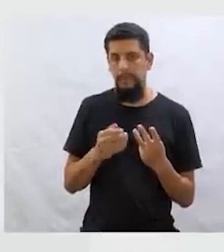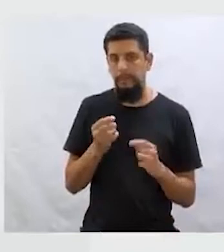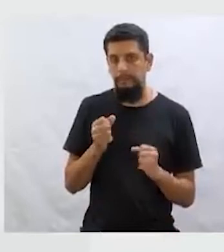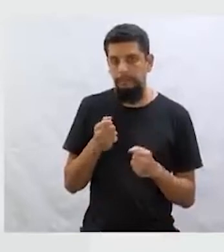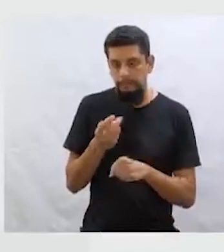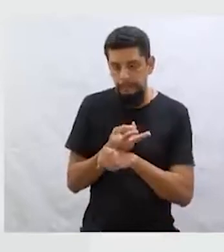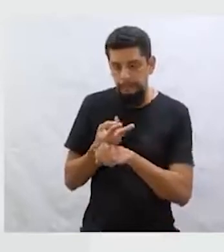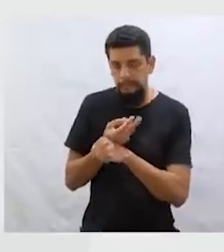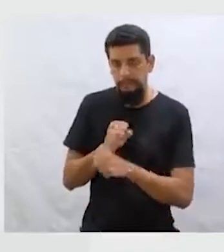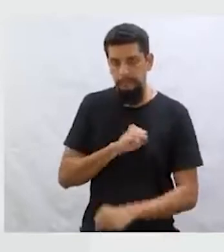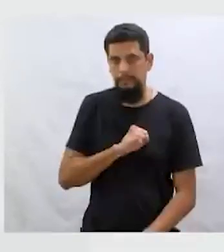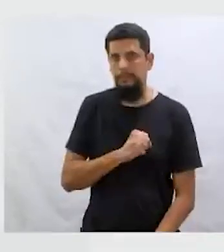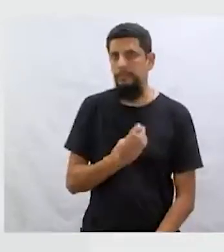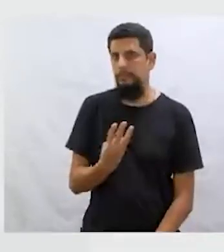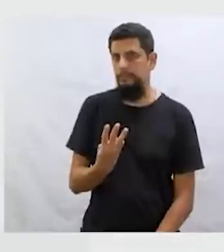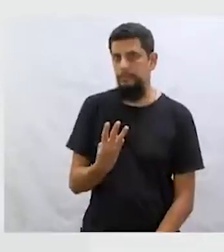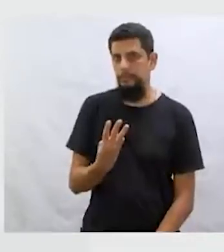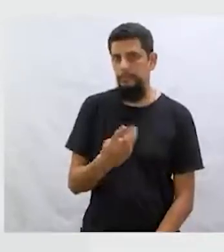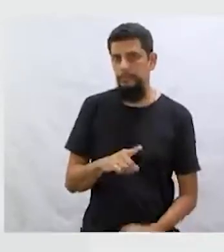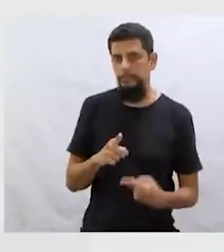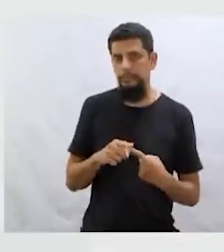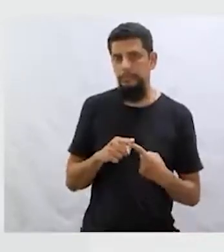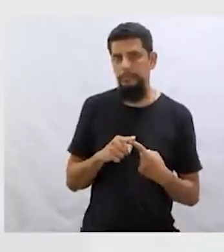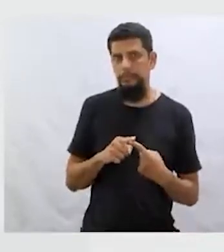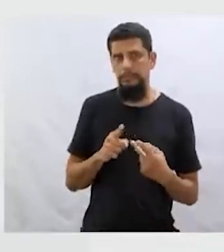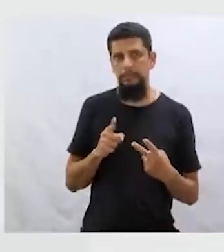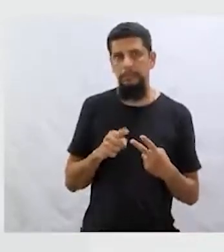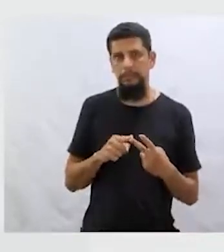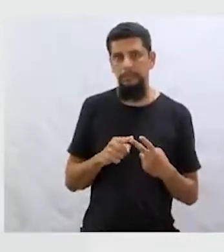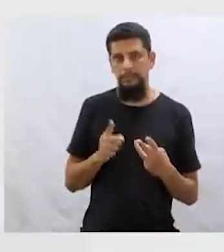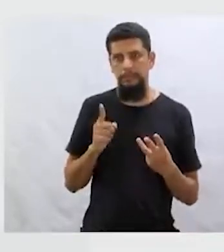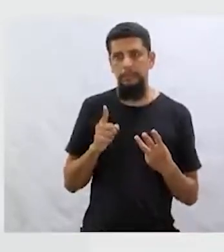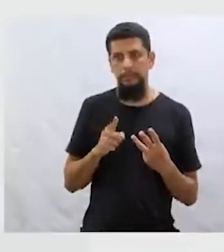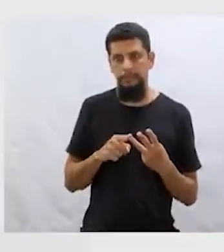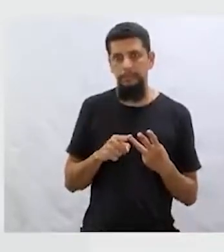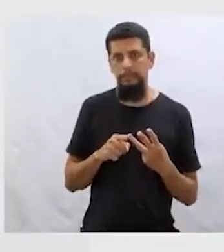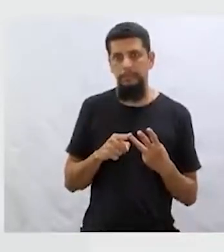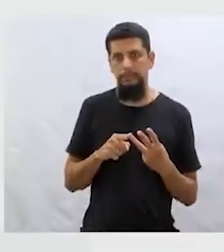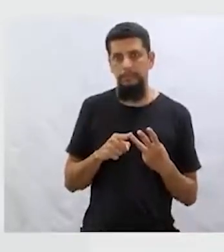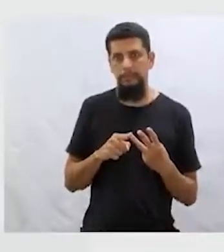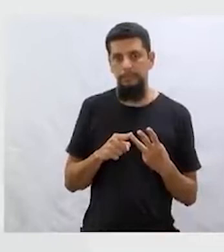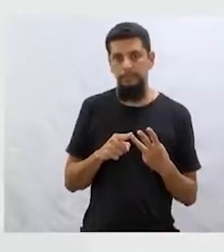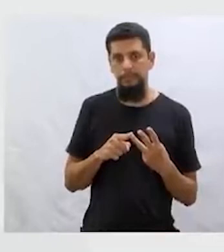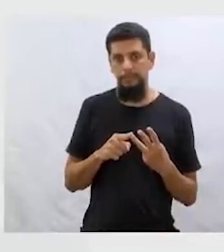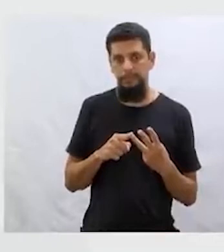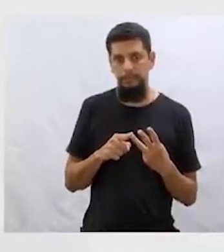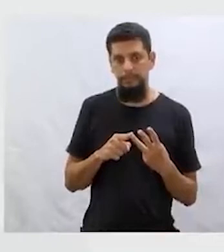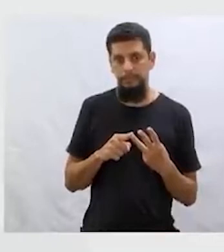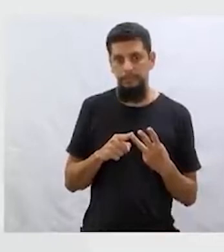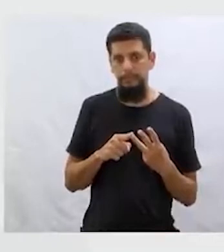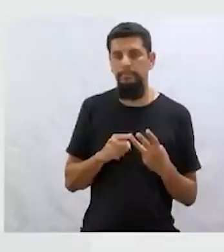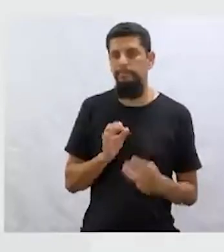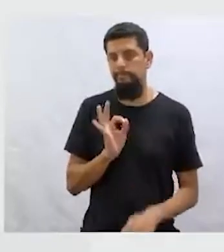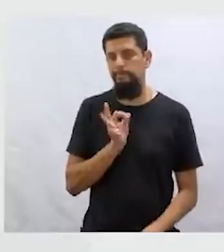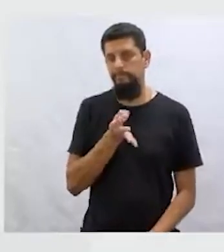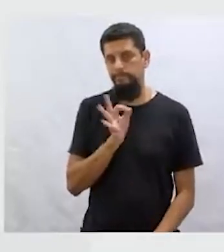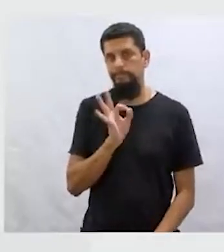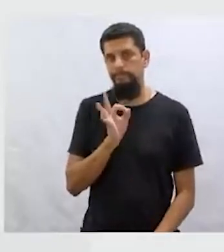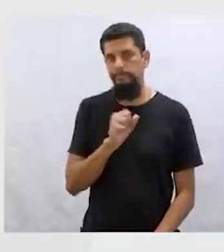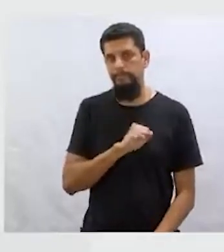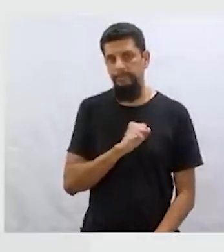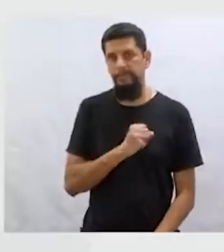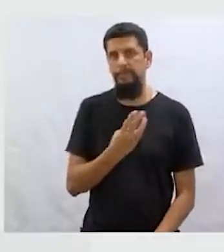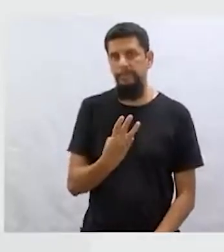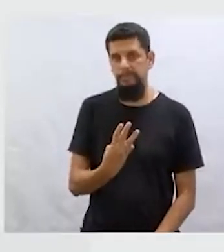temos que localizar o número 3. Contem lá. 1, 2, 3. Isto